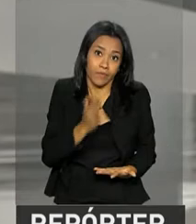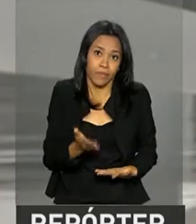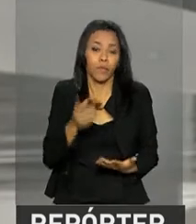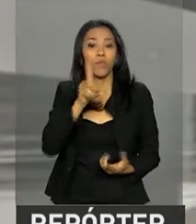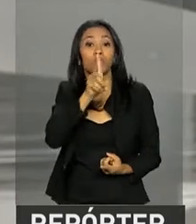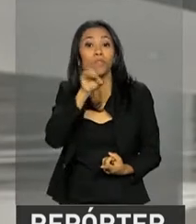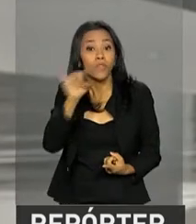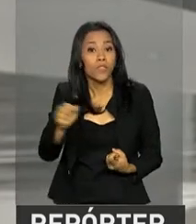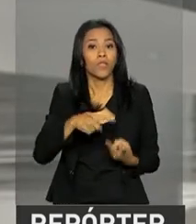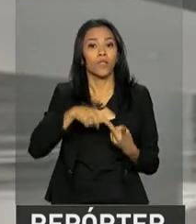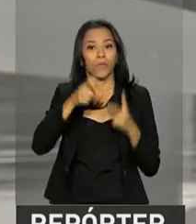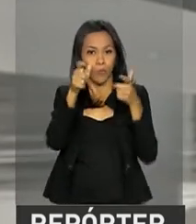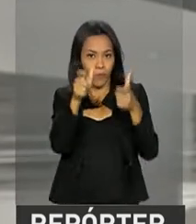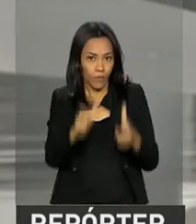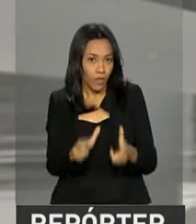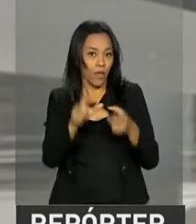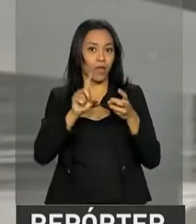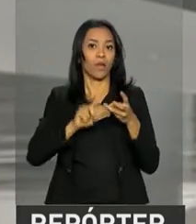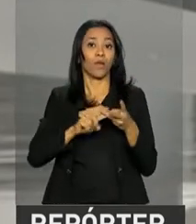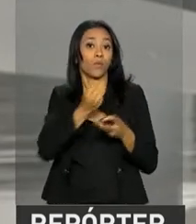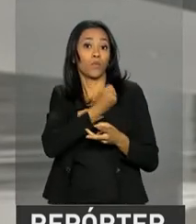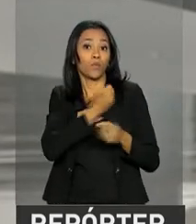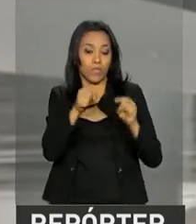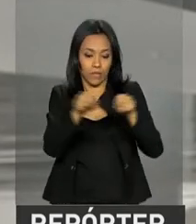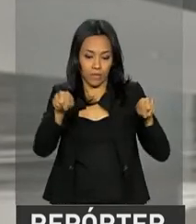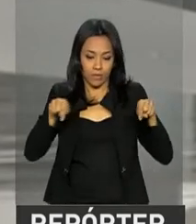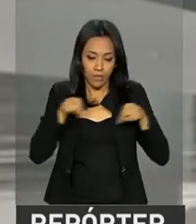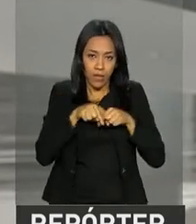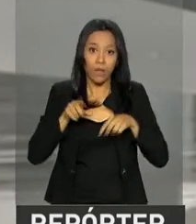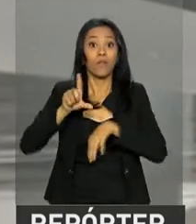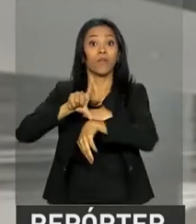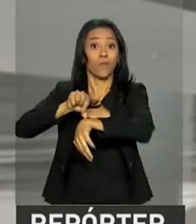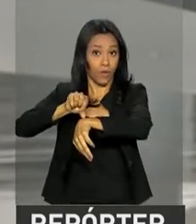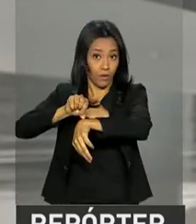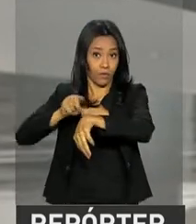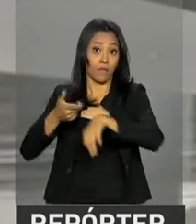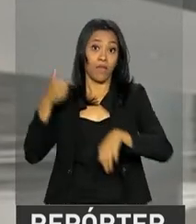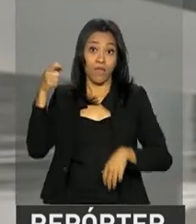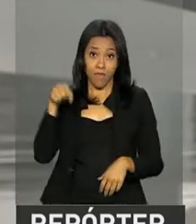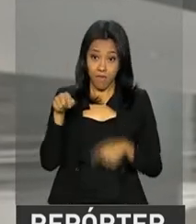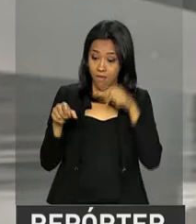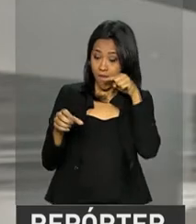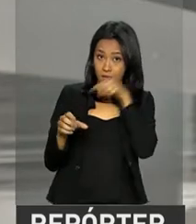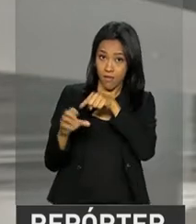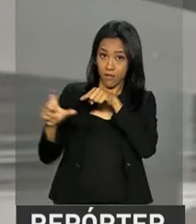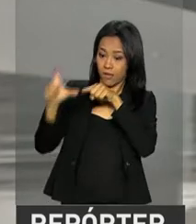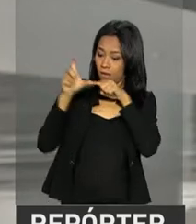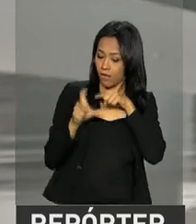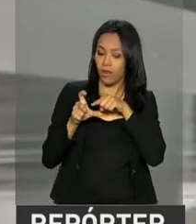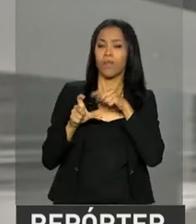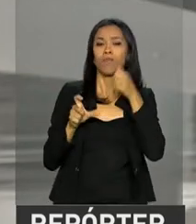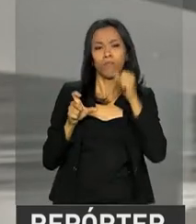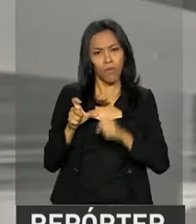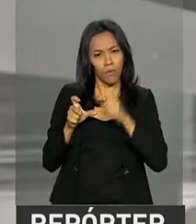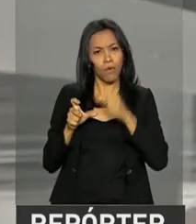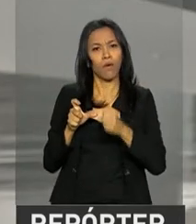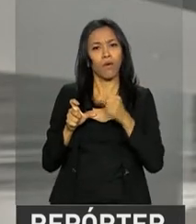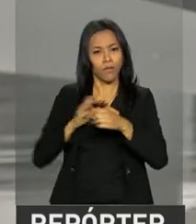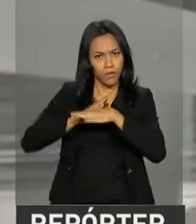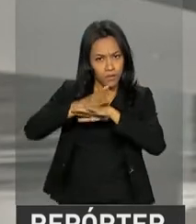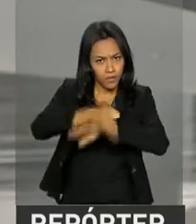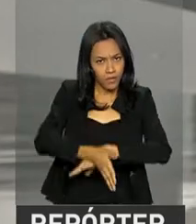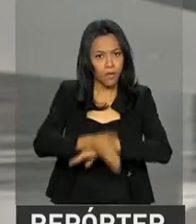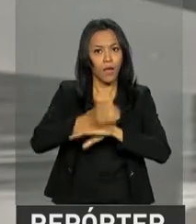data local e número da sala e horário esse cartão já pode ser acessado é no